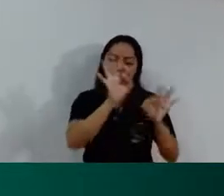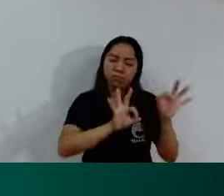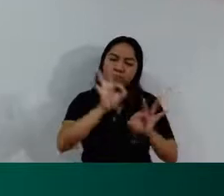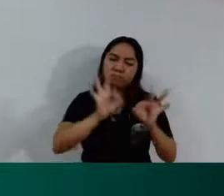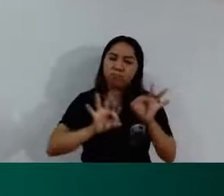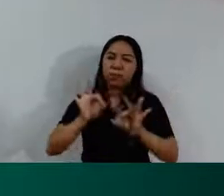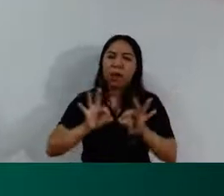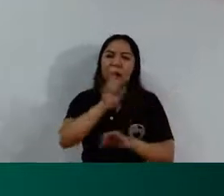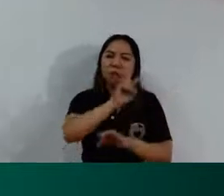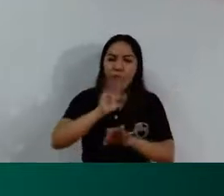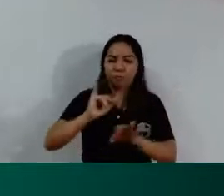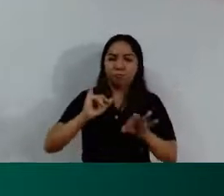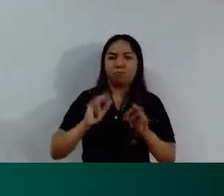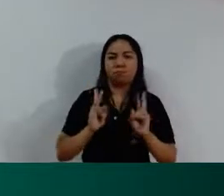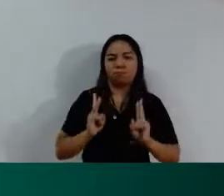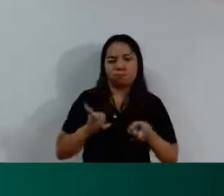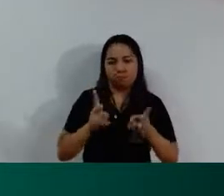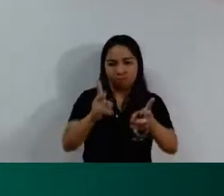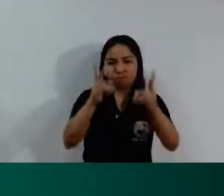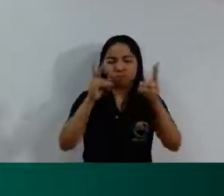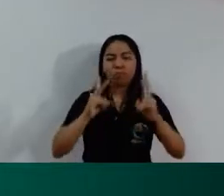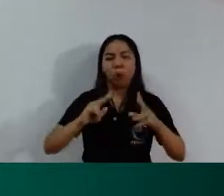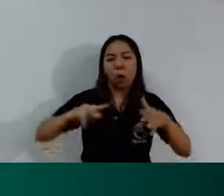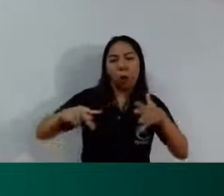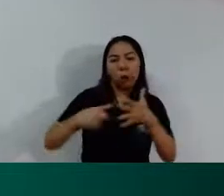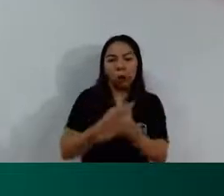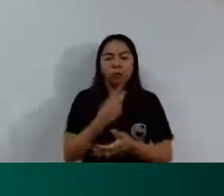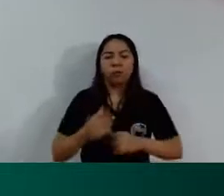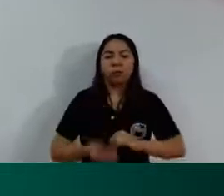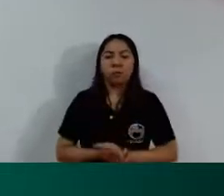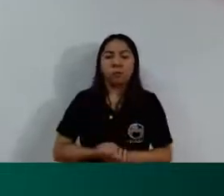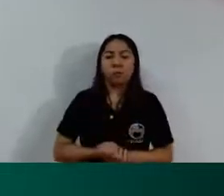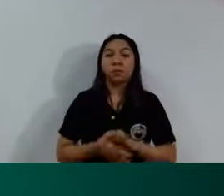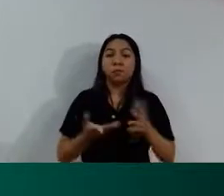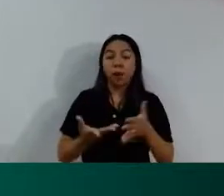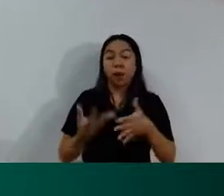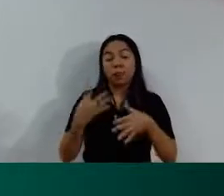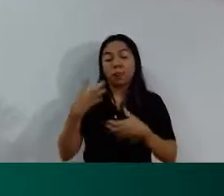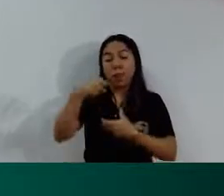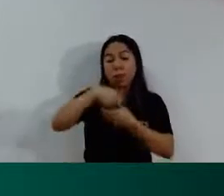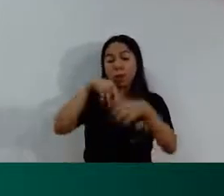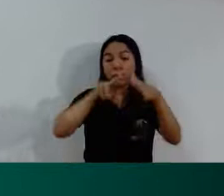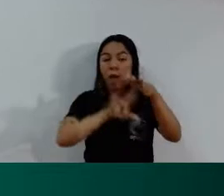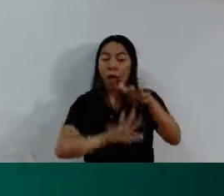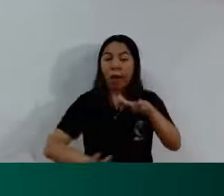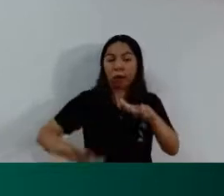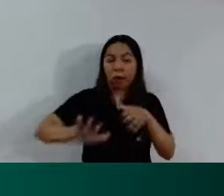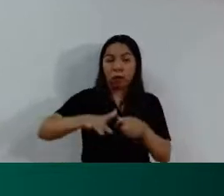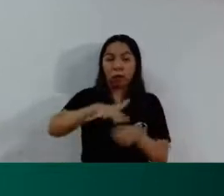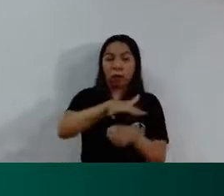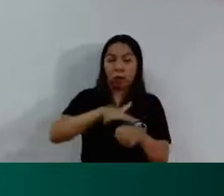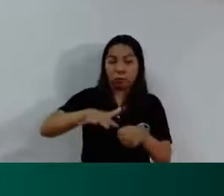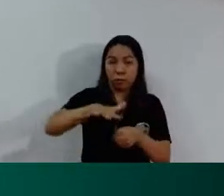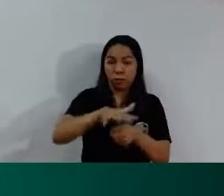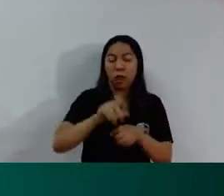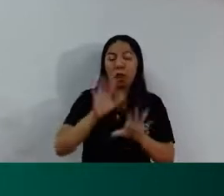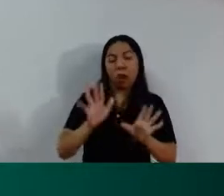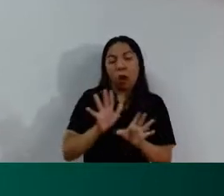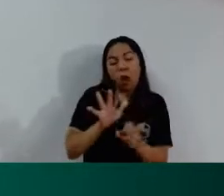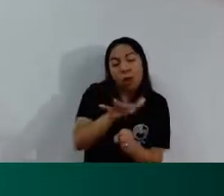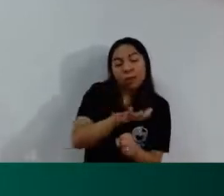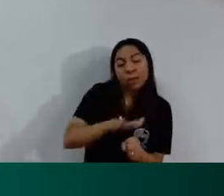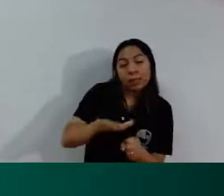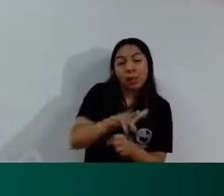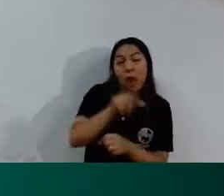fazer as coisas acontecerem enuanto da pró-reitoria de extensão extensão é essencialmente